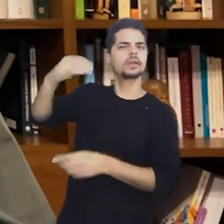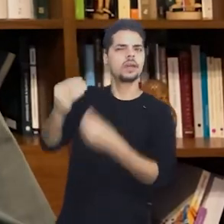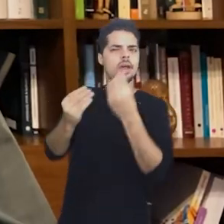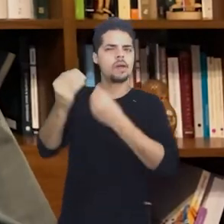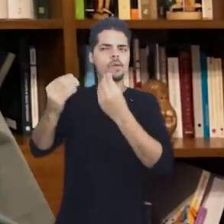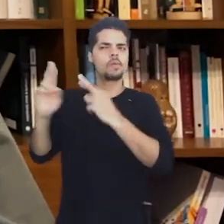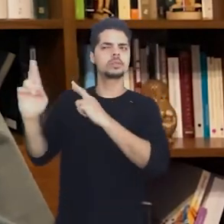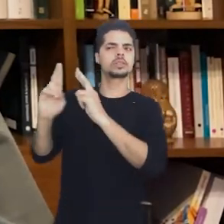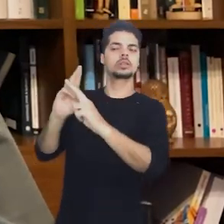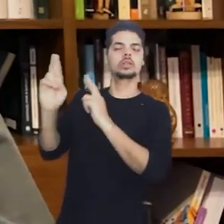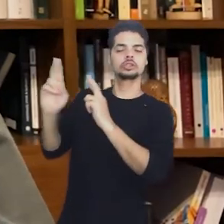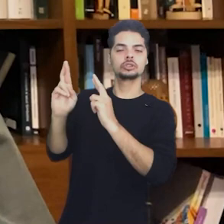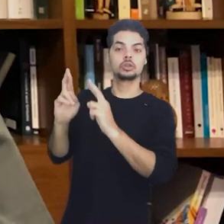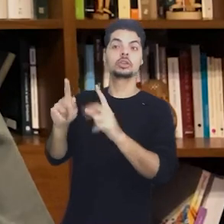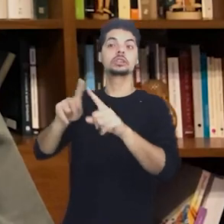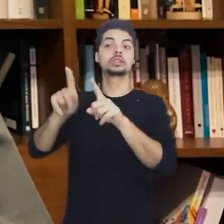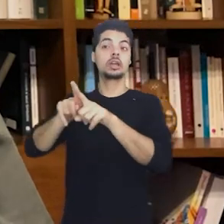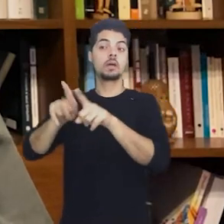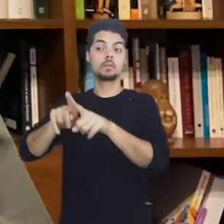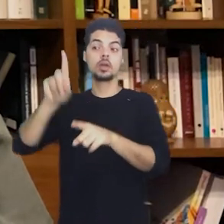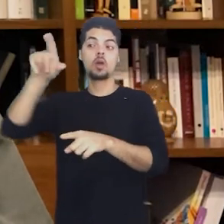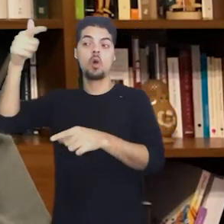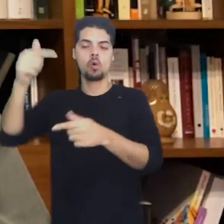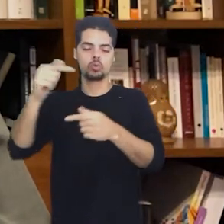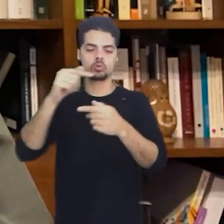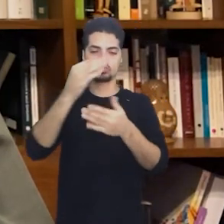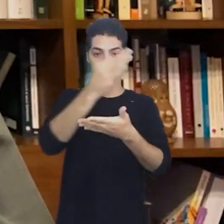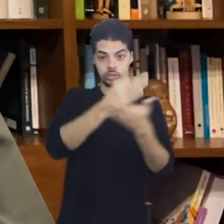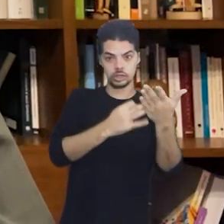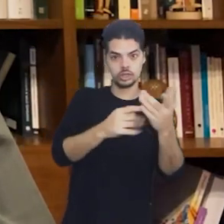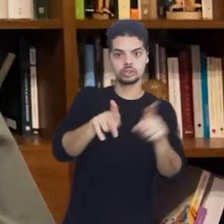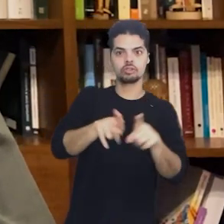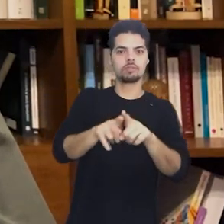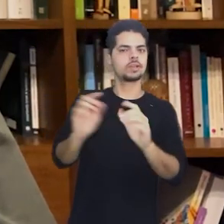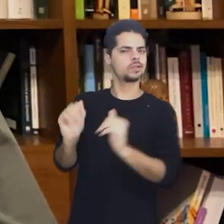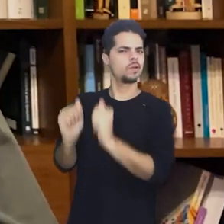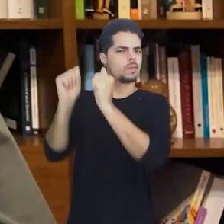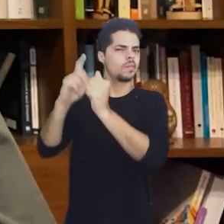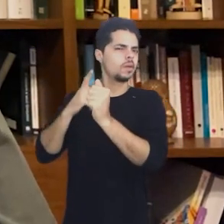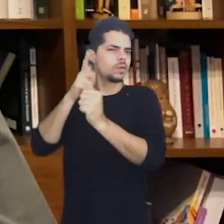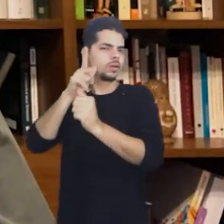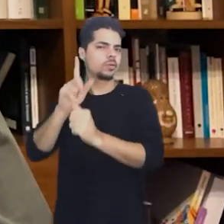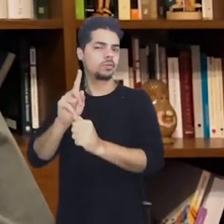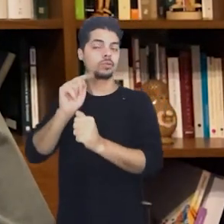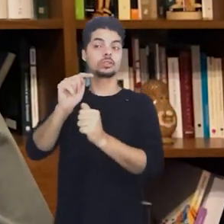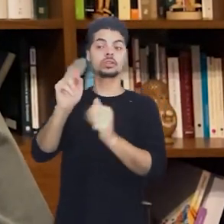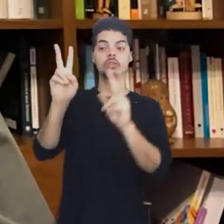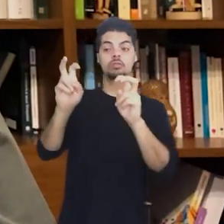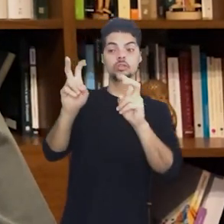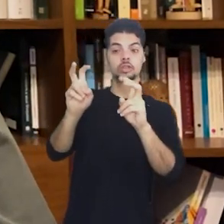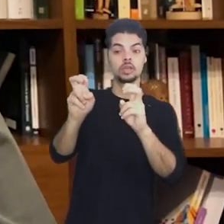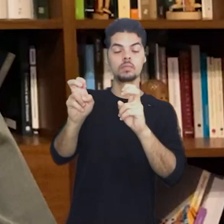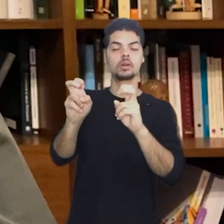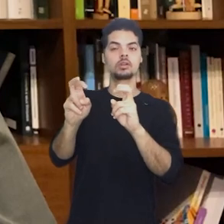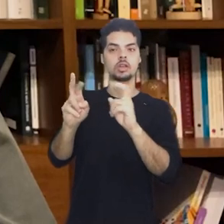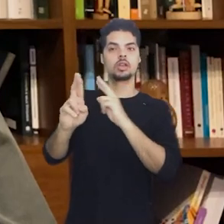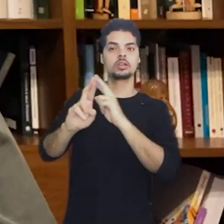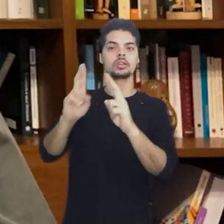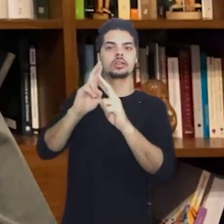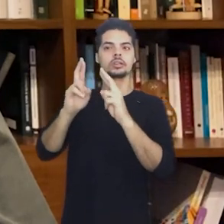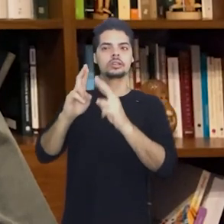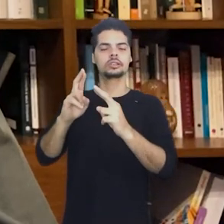e mais recentemente a dissertação do Marcelo Rodrigues de Oliveira é que ganhou o prêmio o arquivo nacional de pesquisa